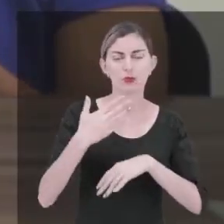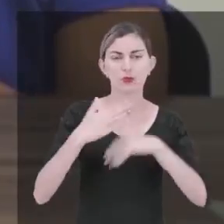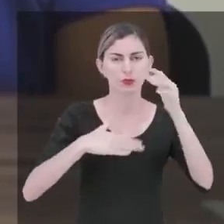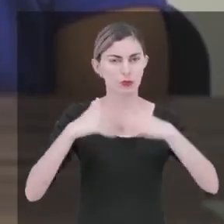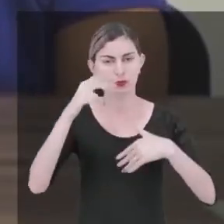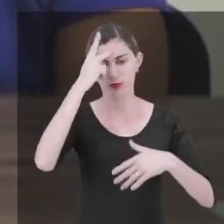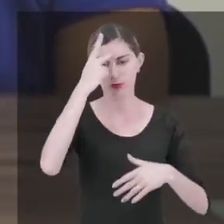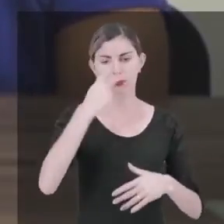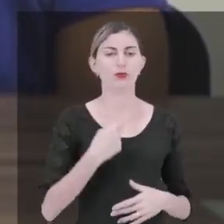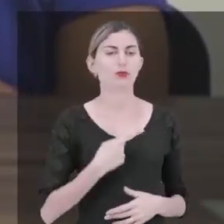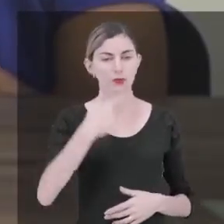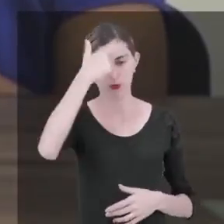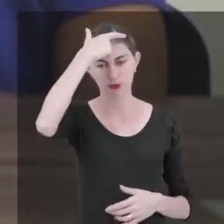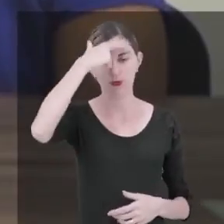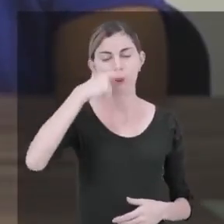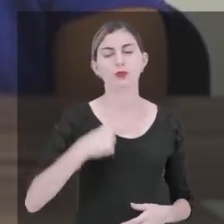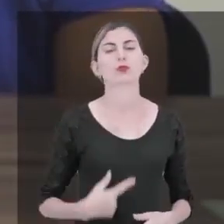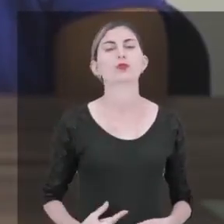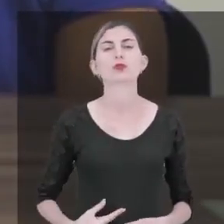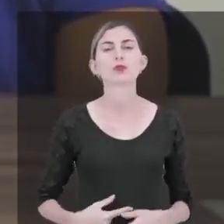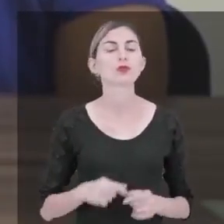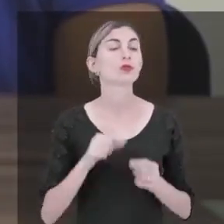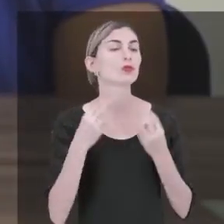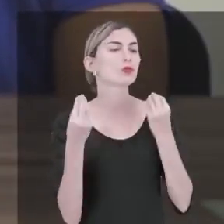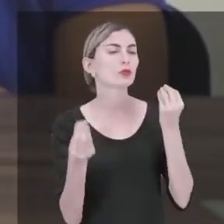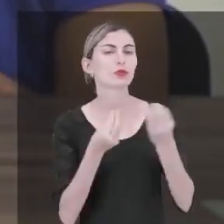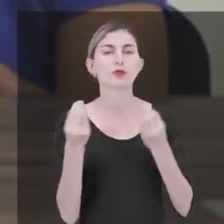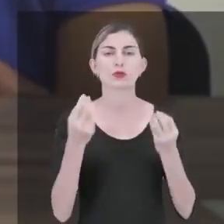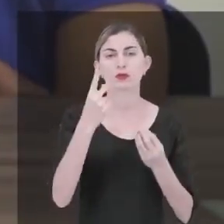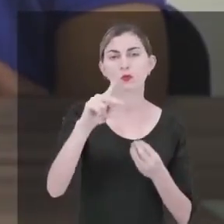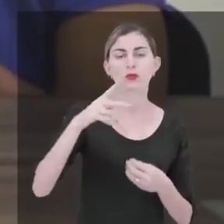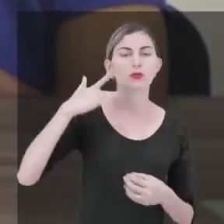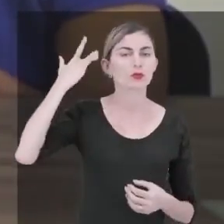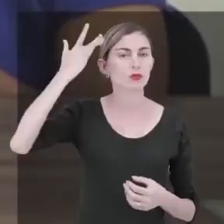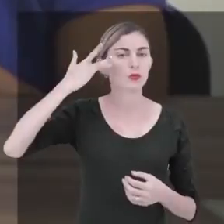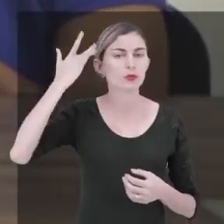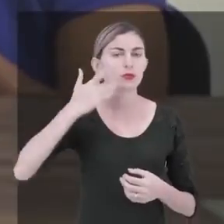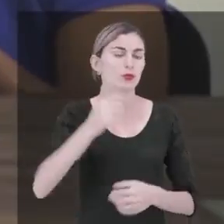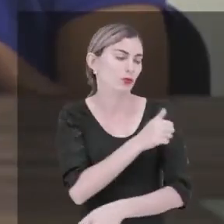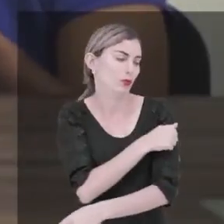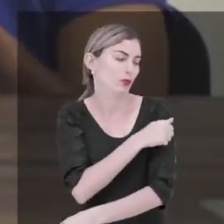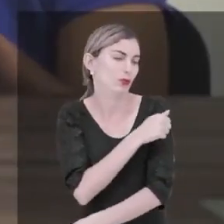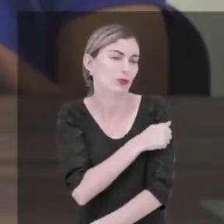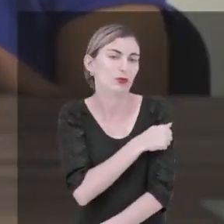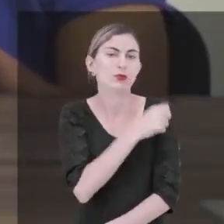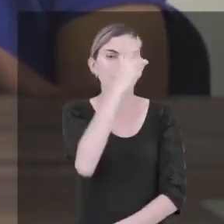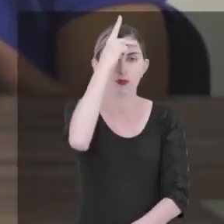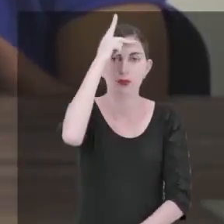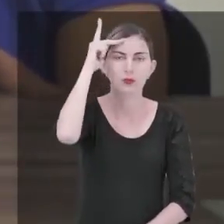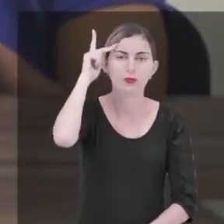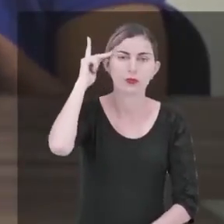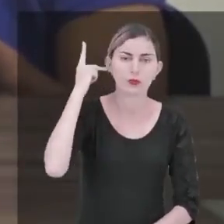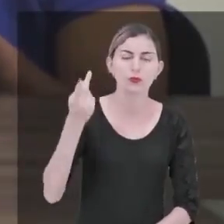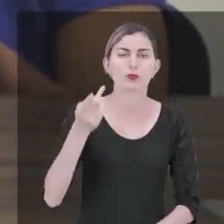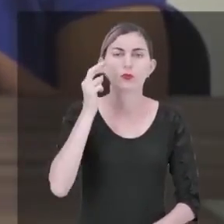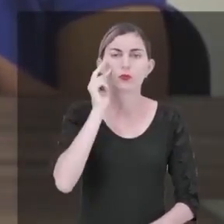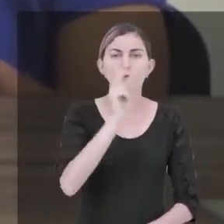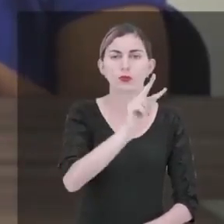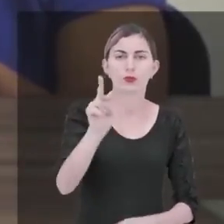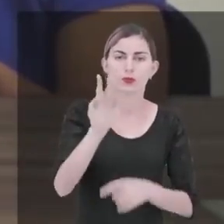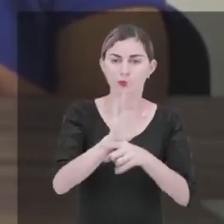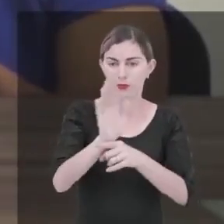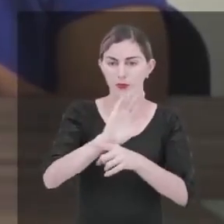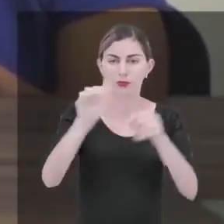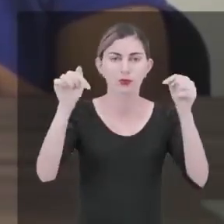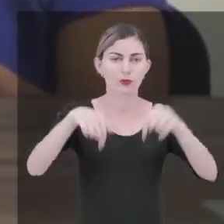competência pessoal, de personalidade, como você acha que o estudante, a pessoa que está vendo